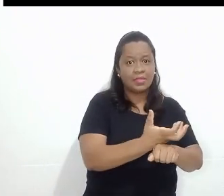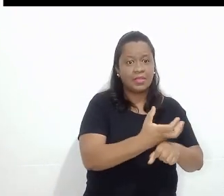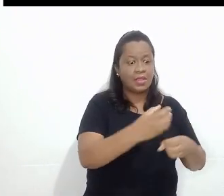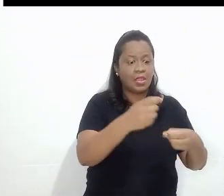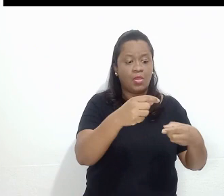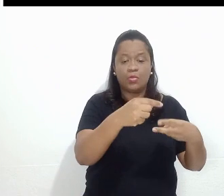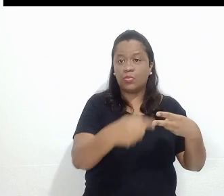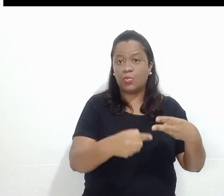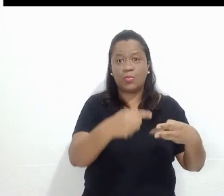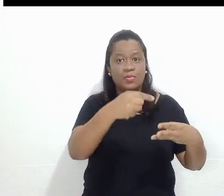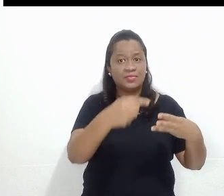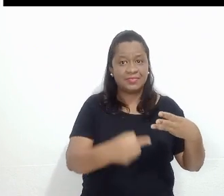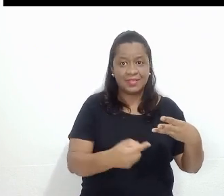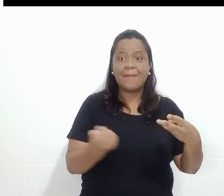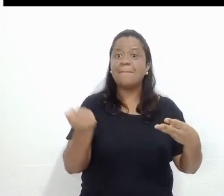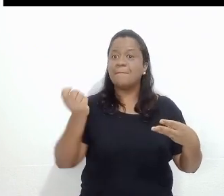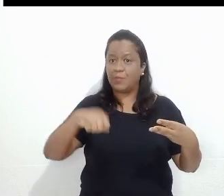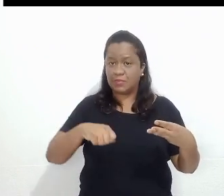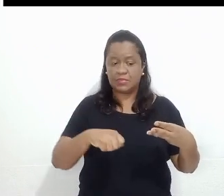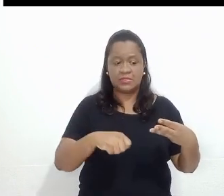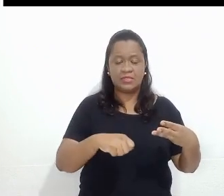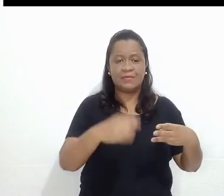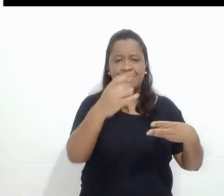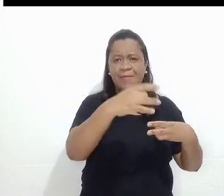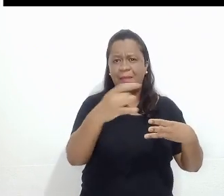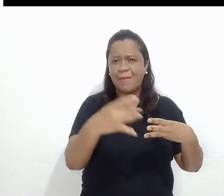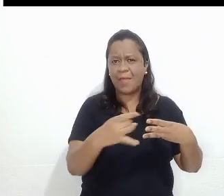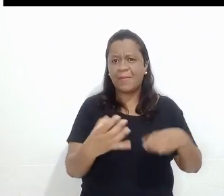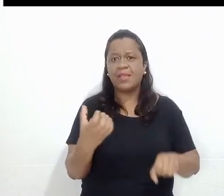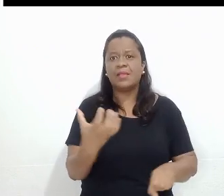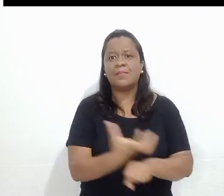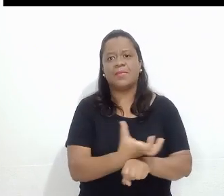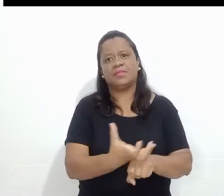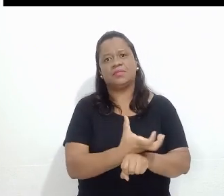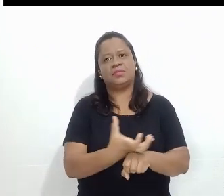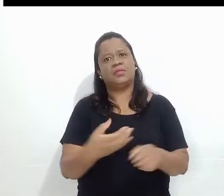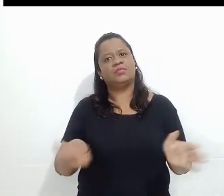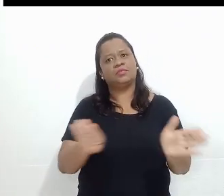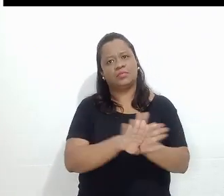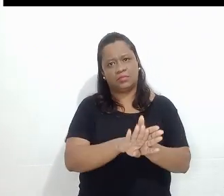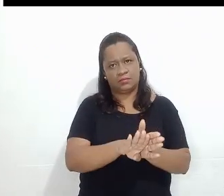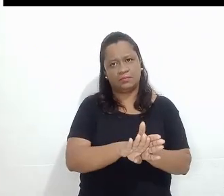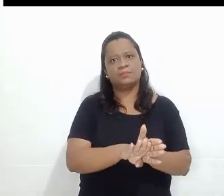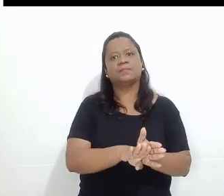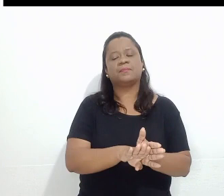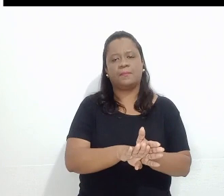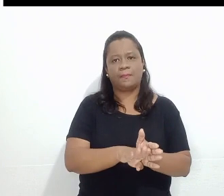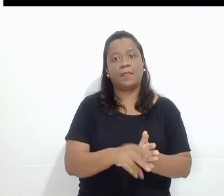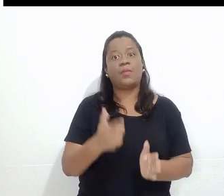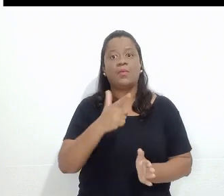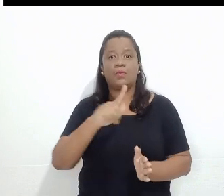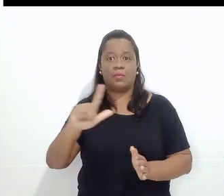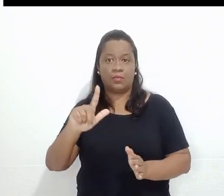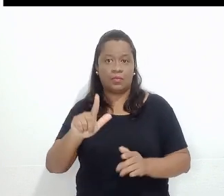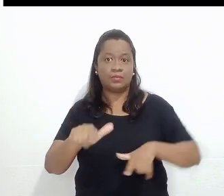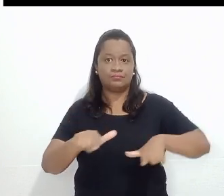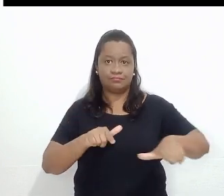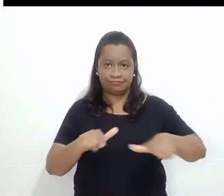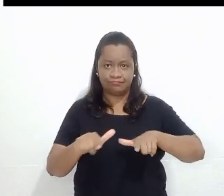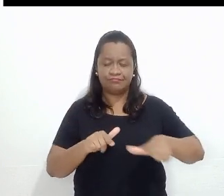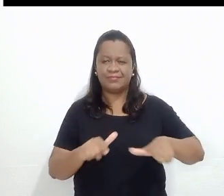de cada material que chega para ele. Então é uma outra função